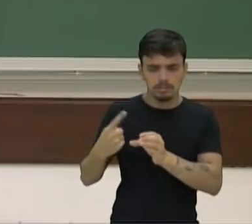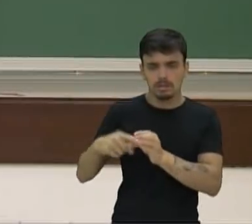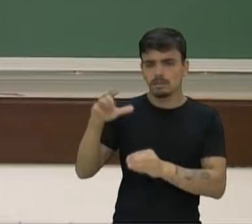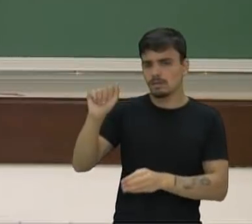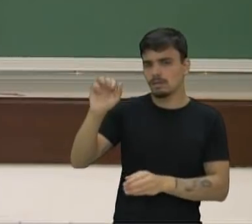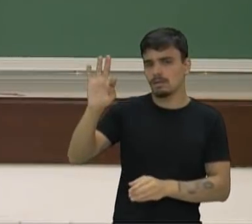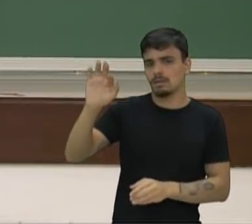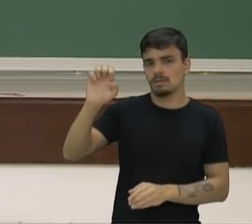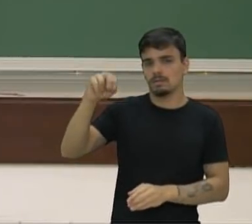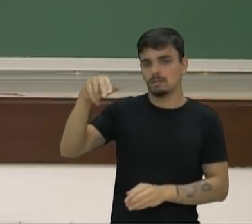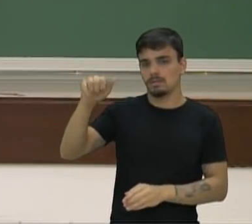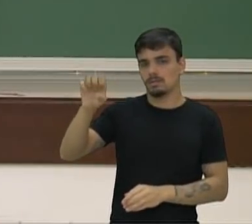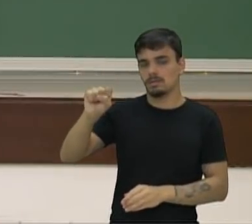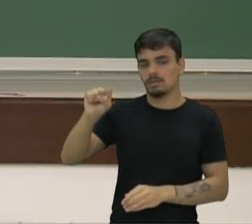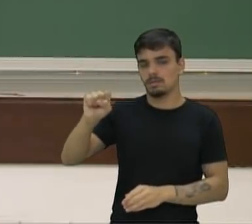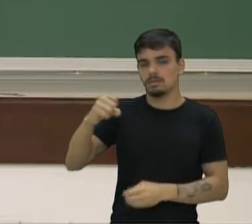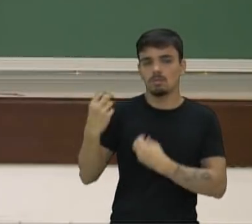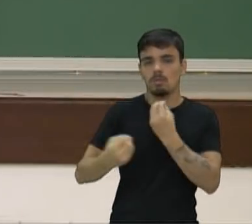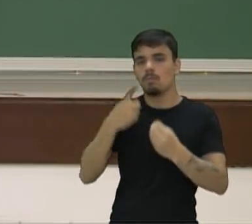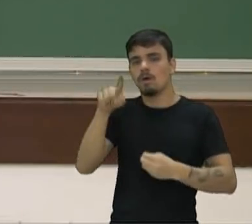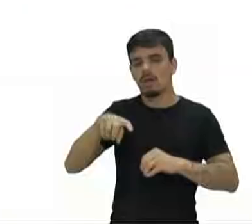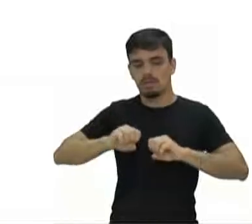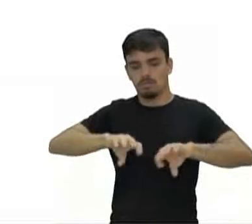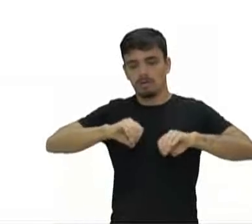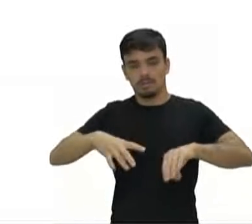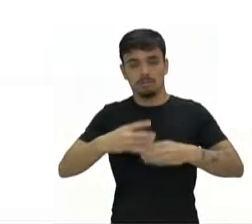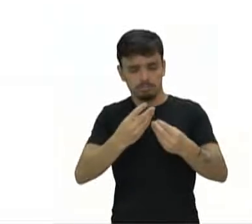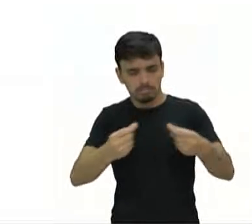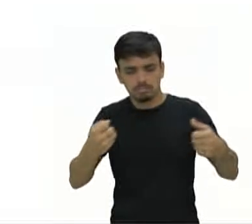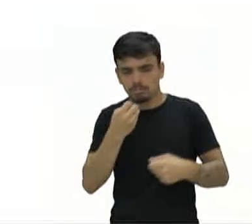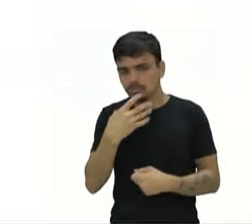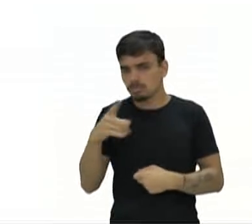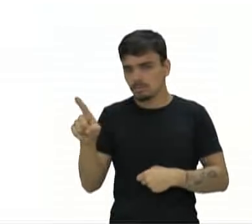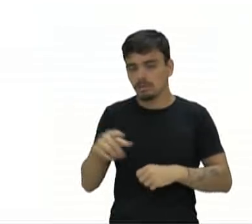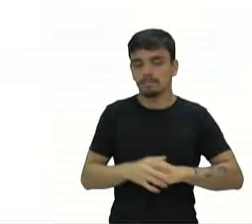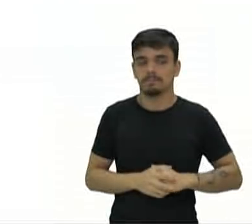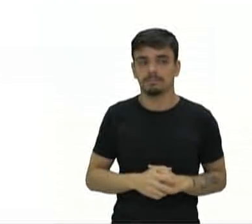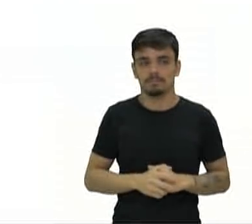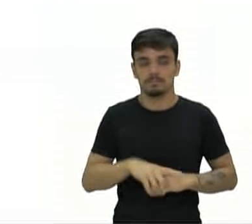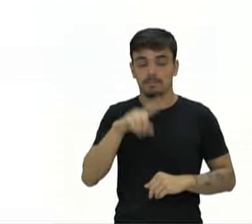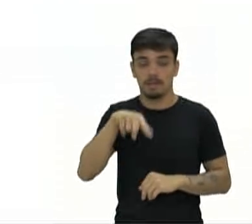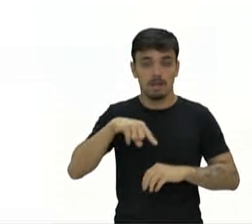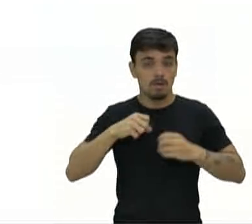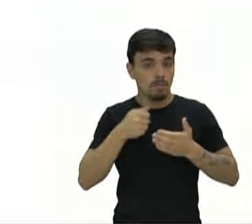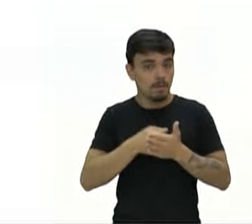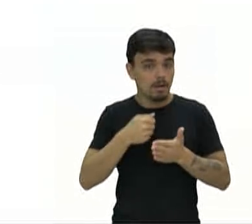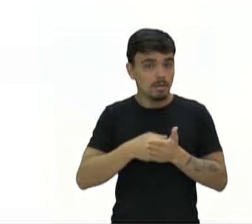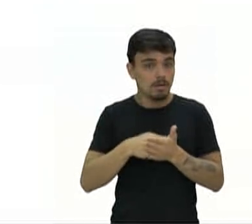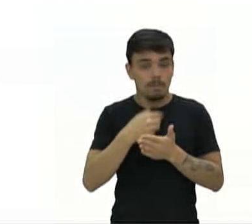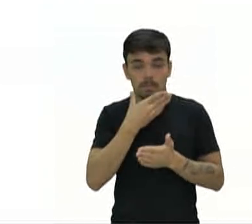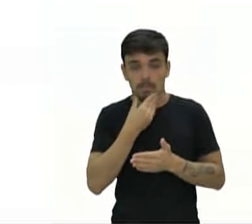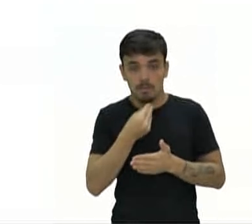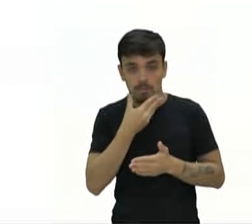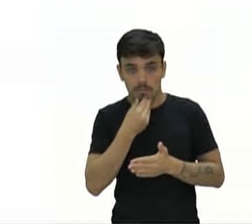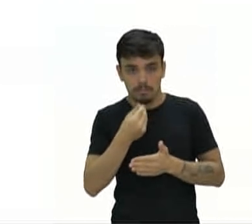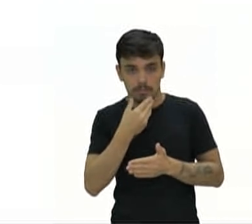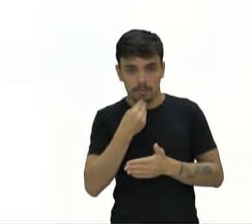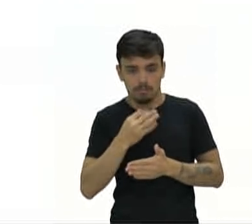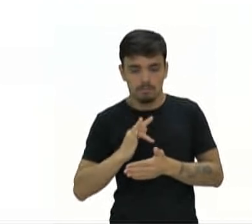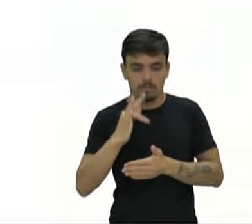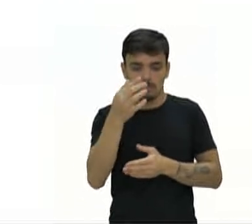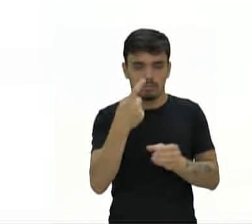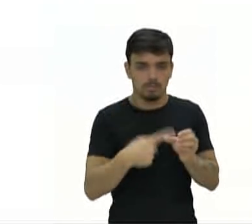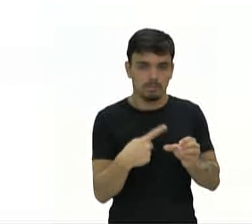educação de qualidade em Atenas? Na época áurea de Atenas, o ensino era obrigatório para os rapazes, futuros cidadãos,